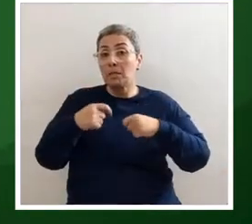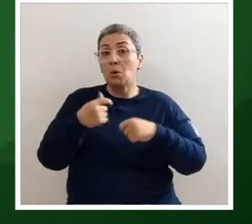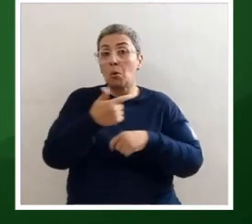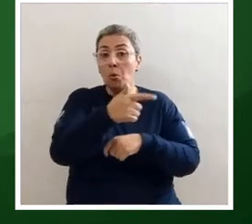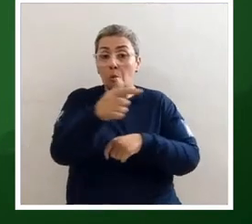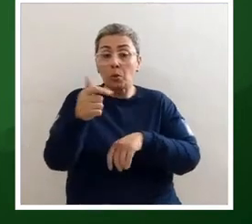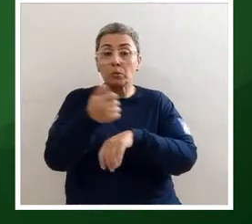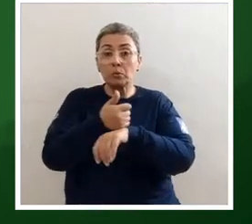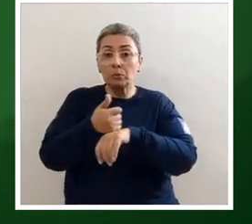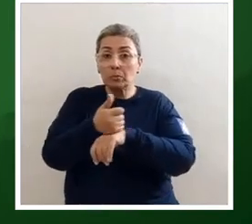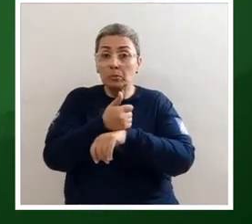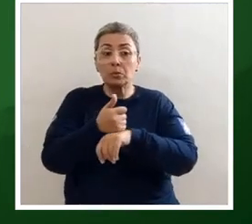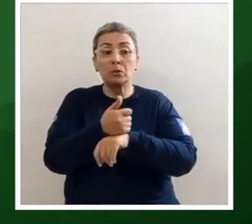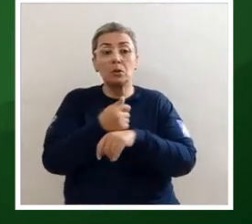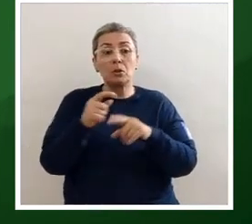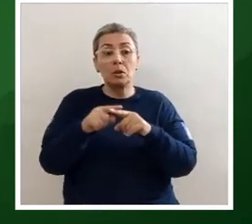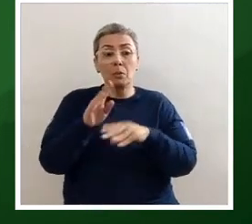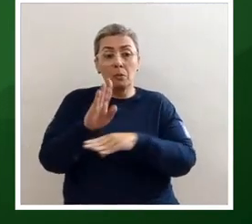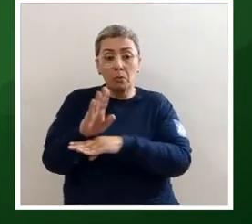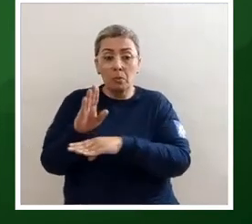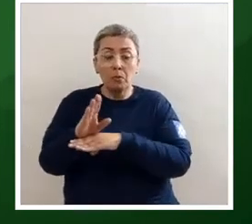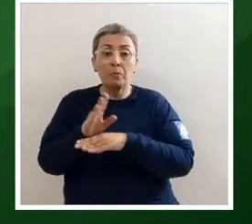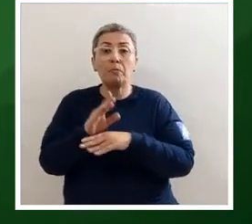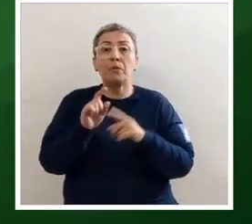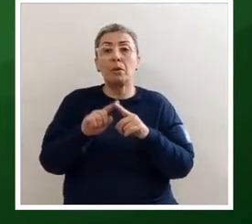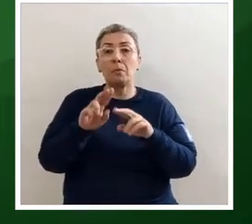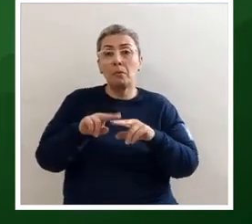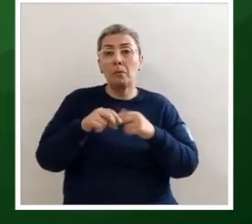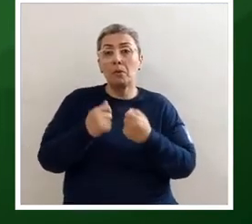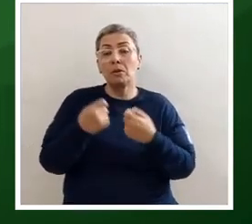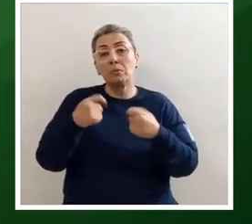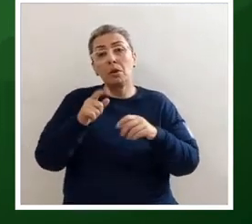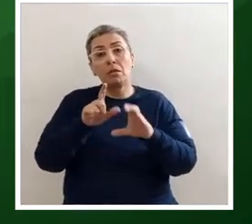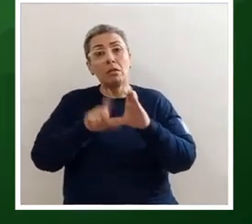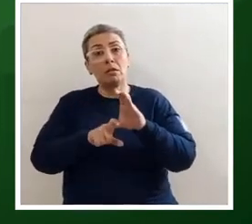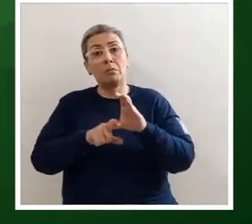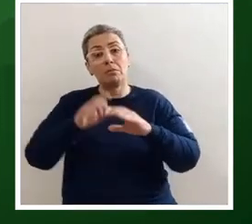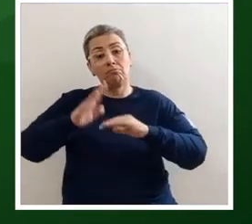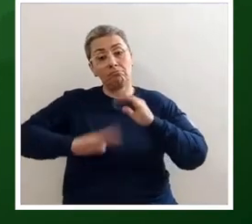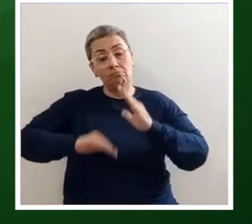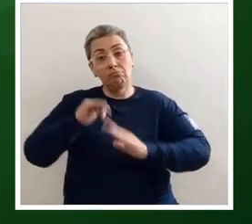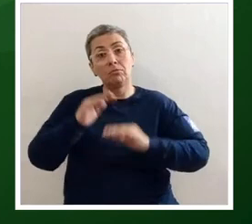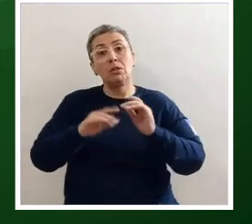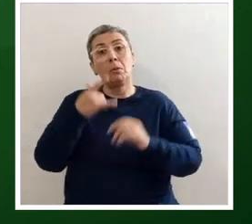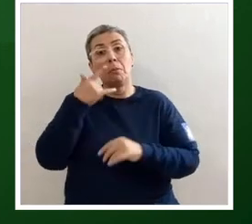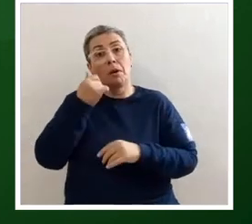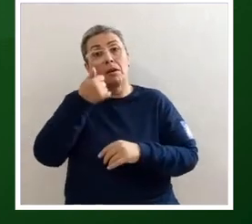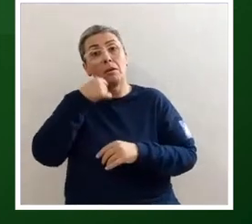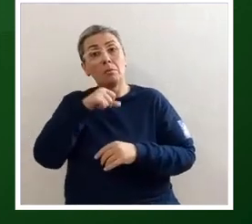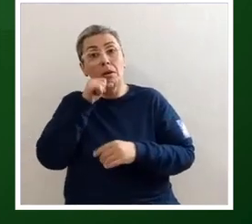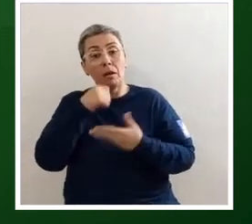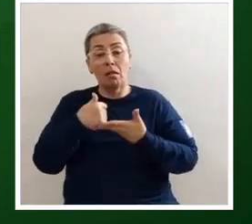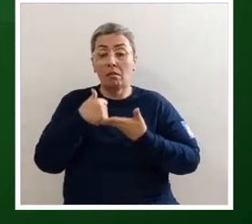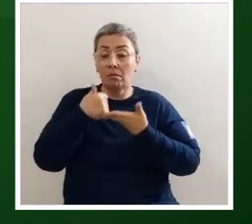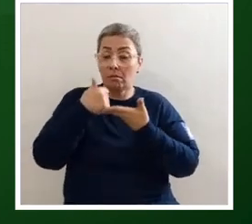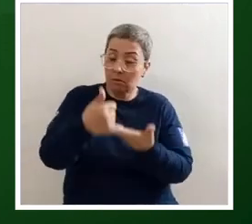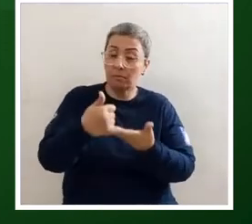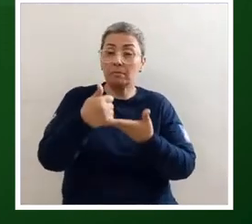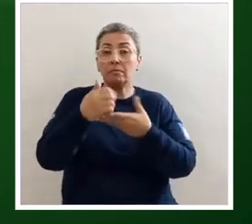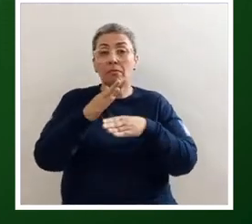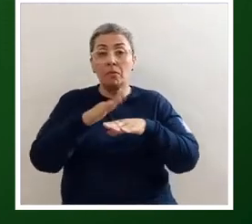profissionais também auxiliem E para isso a gente depende da ação do pai né do pai levar essa criança